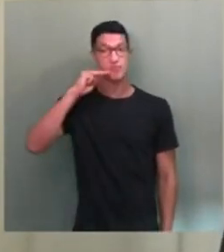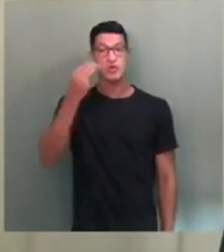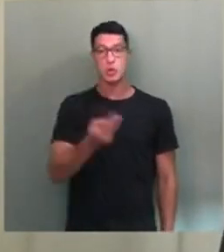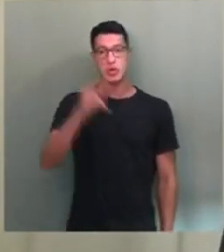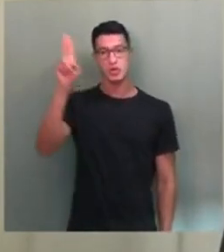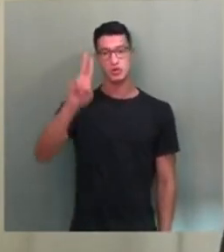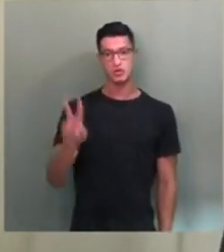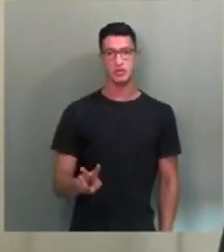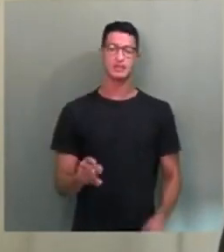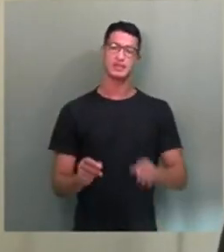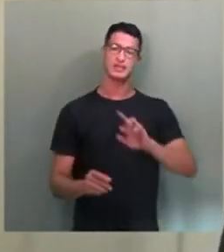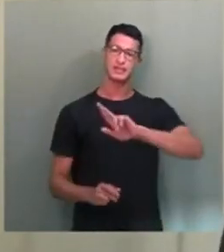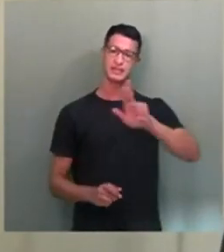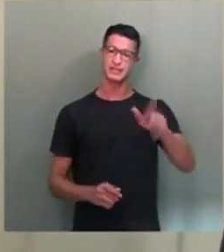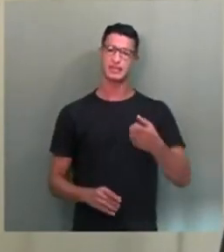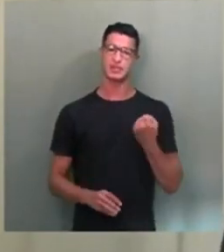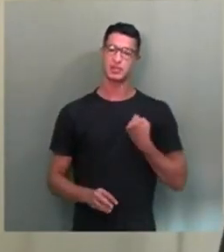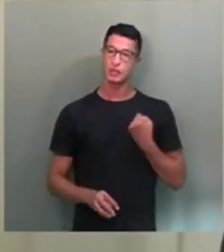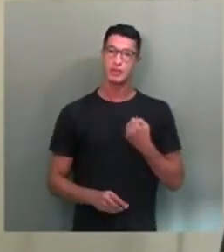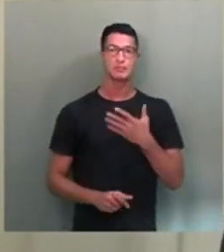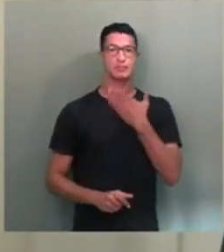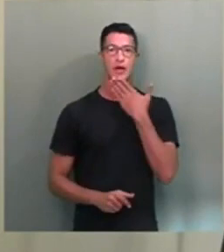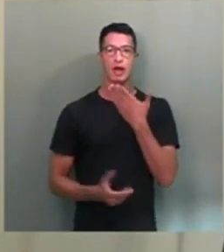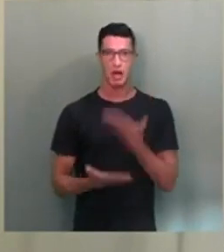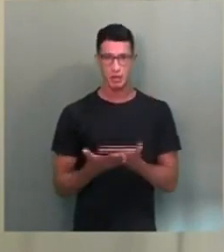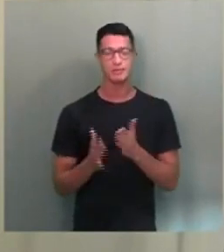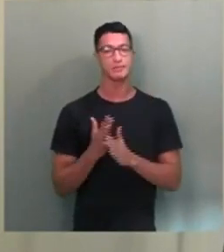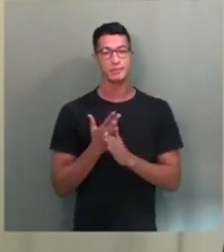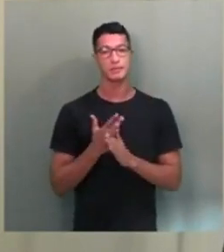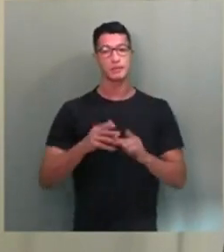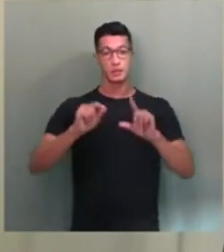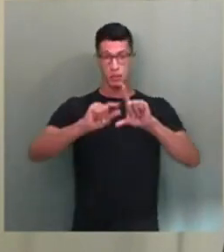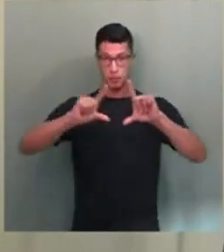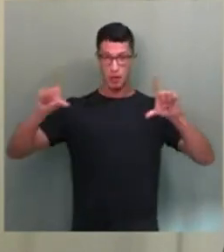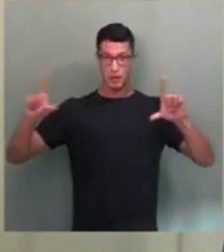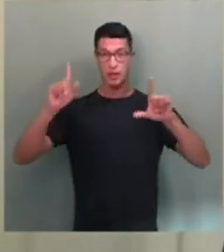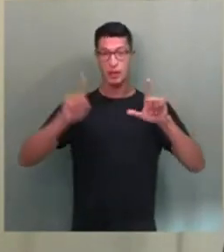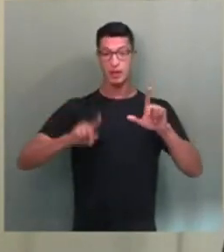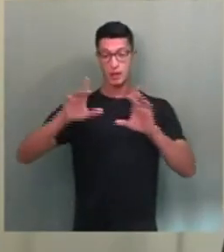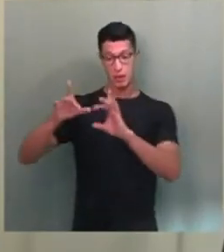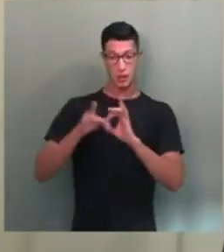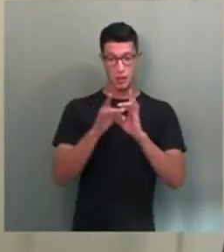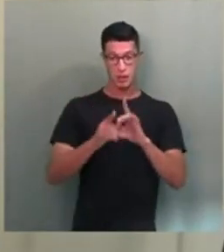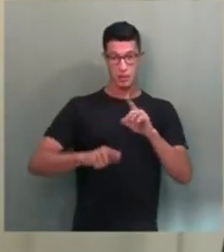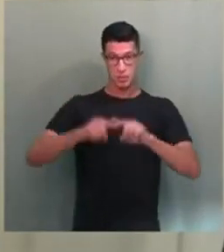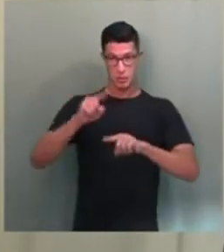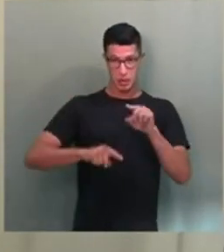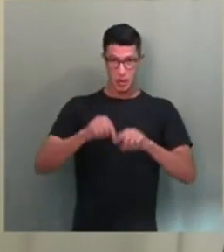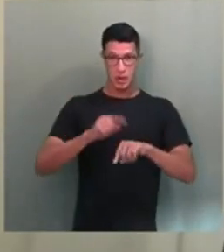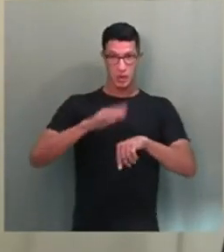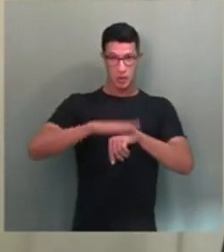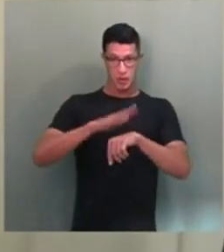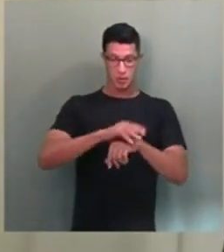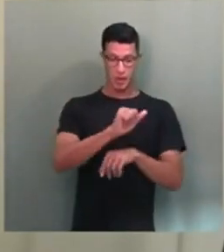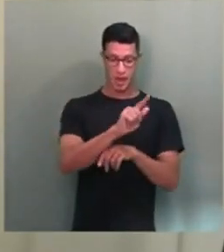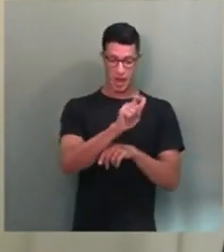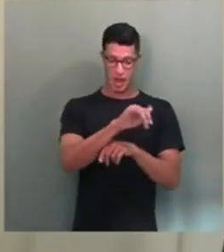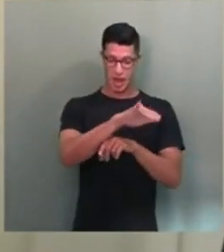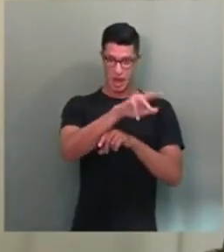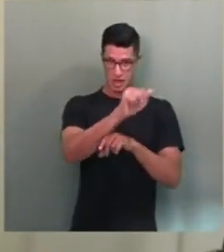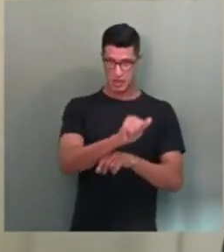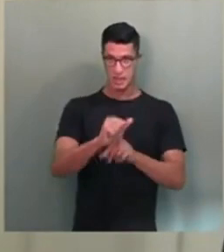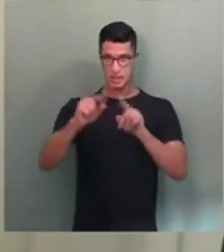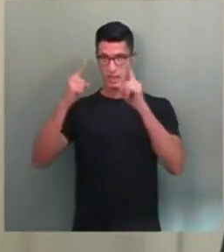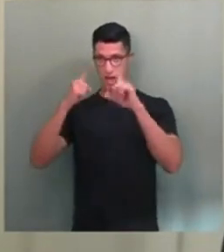vezes. São números que impressionam. O portal reúne matérias produzidas pela agência, pela rádio e a